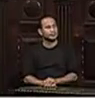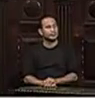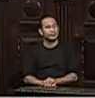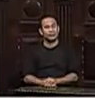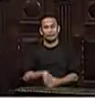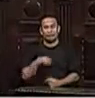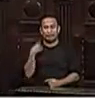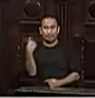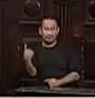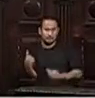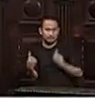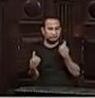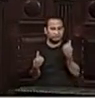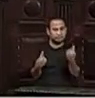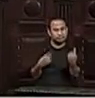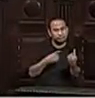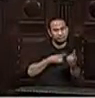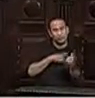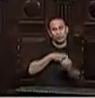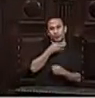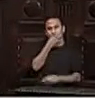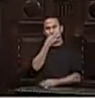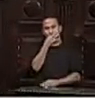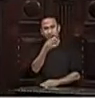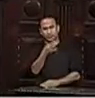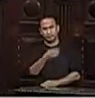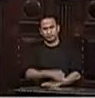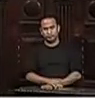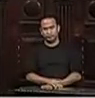Cada um tem sua posição,